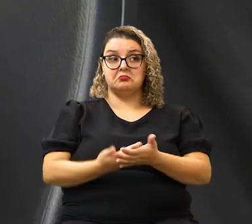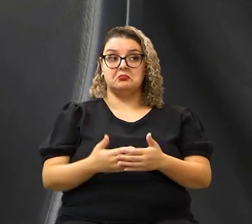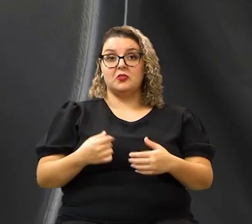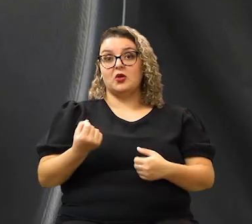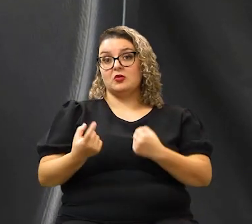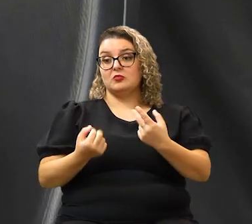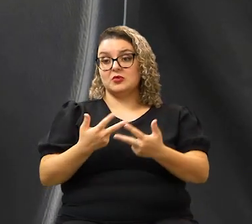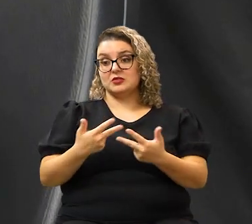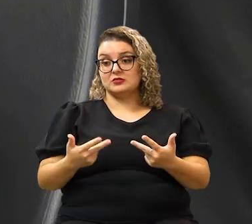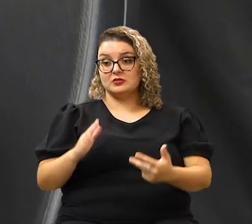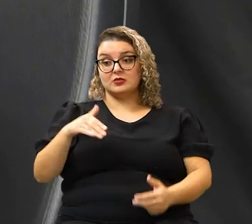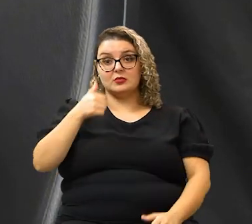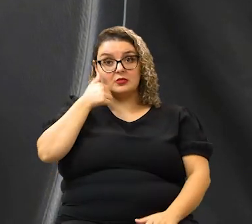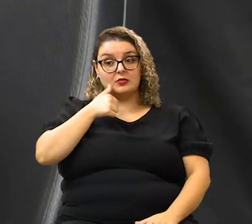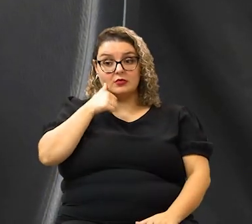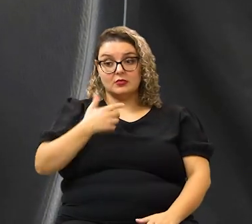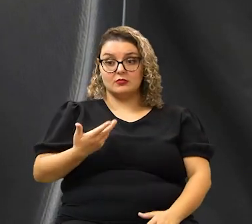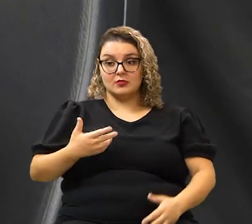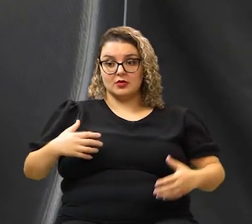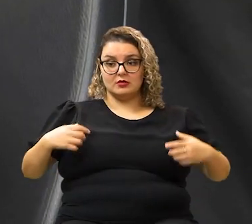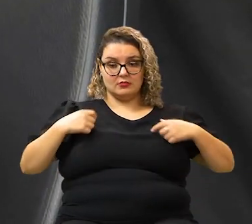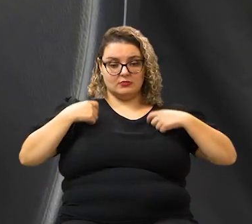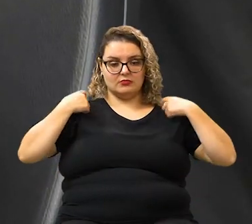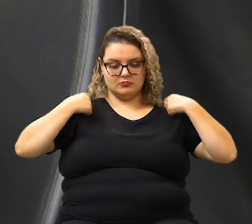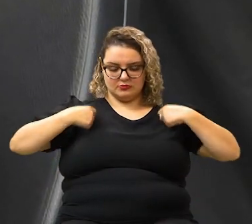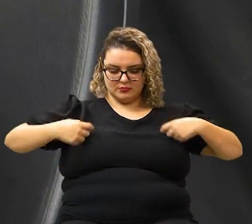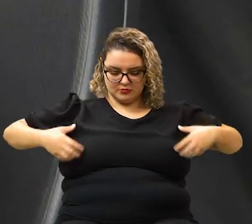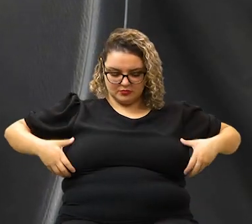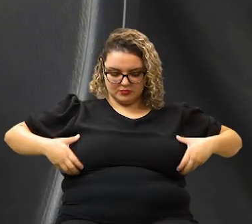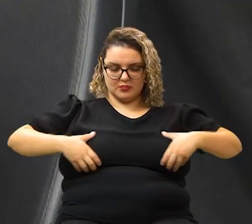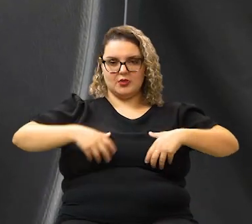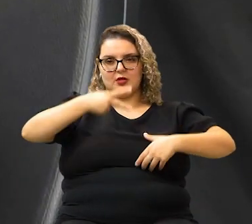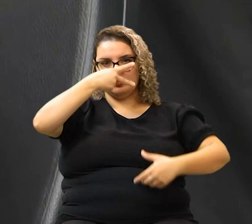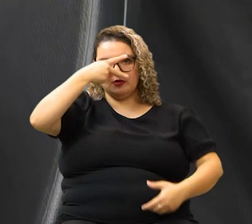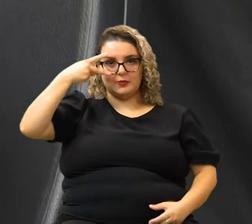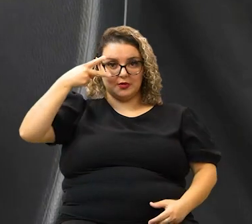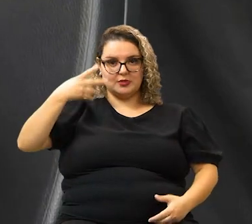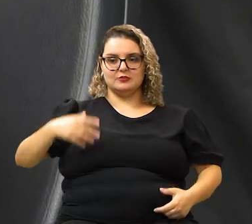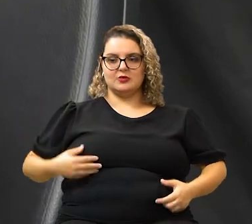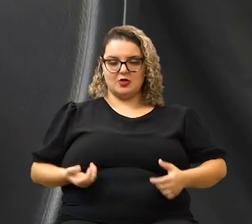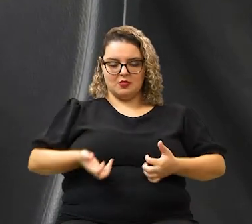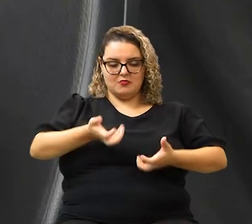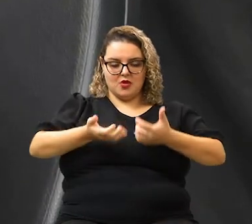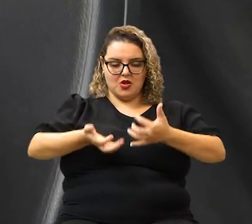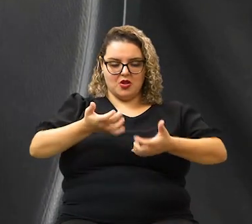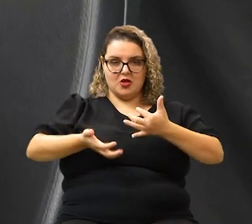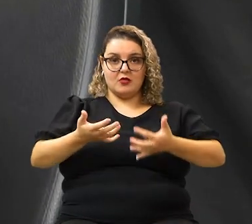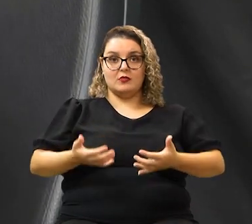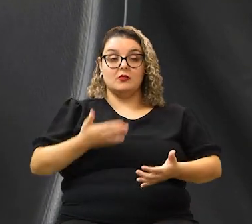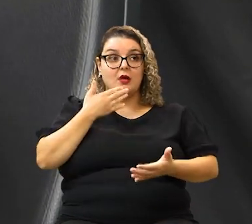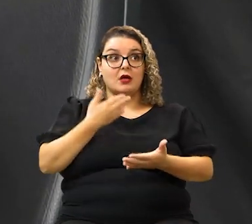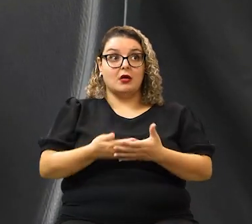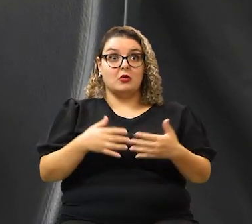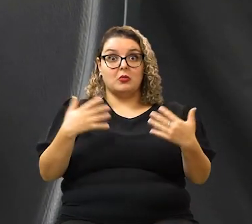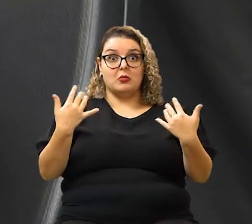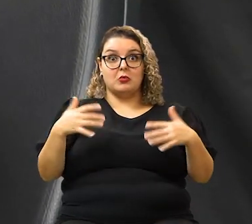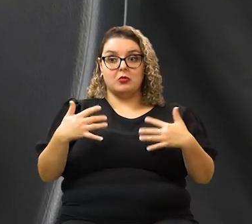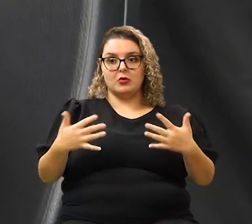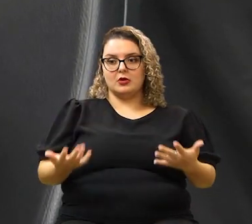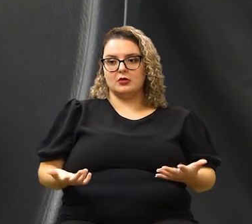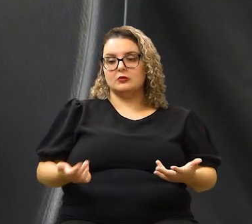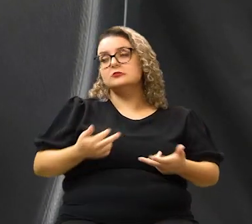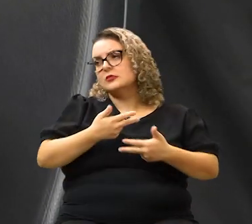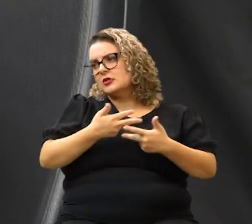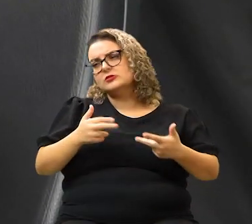Foi um choque, né? Então, assim, as coisas mudam. E as mulheres mudam, e as mulheres têm autonomia, têm independência. E eu